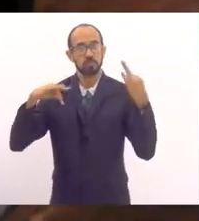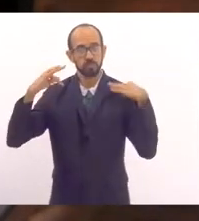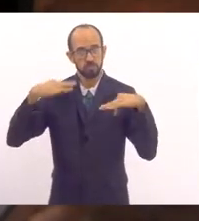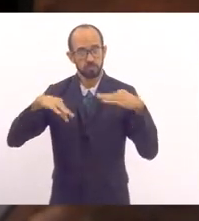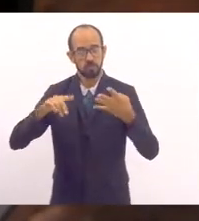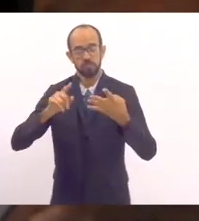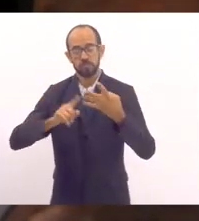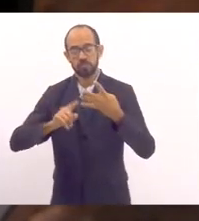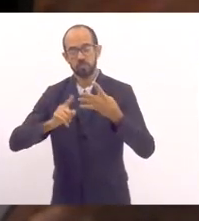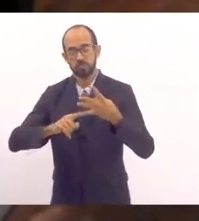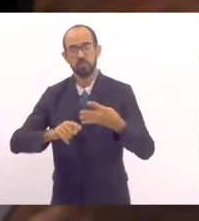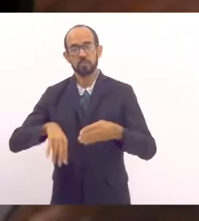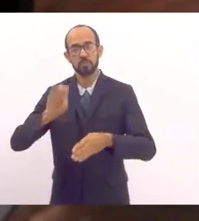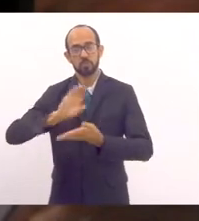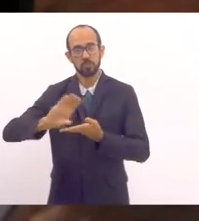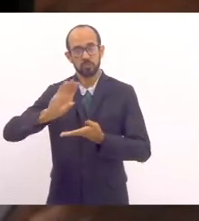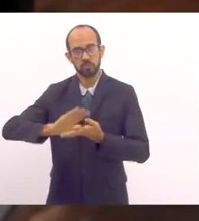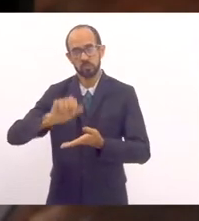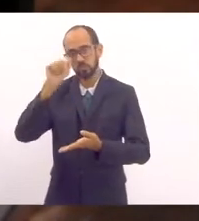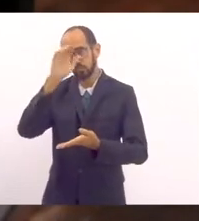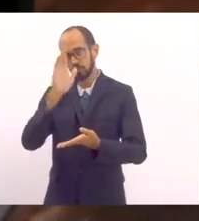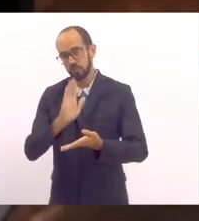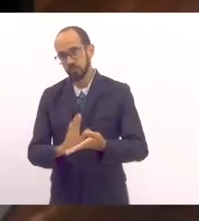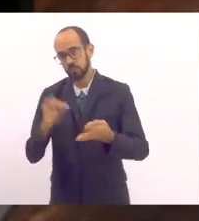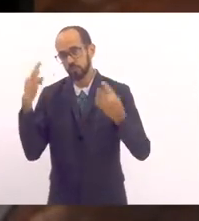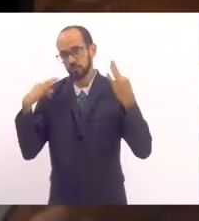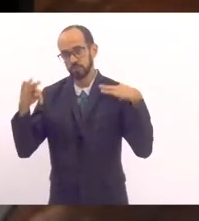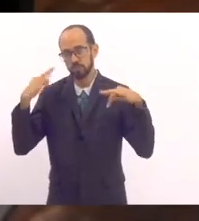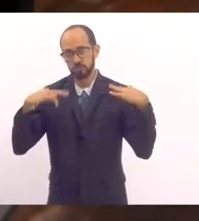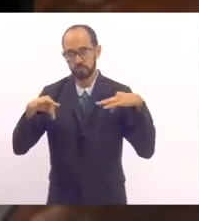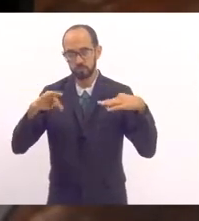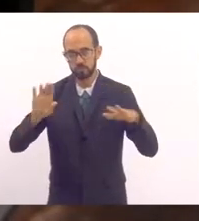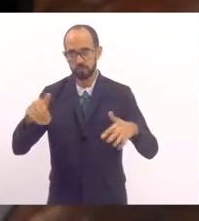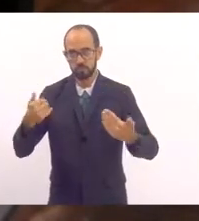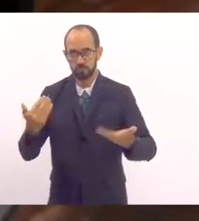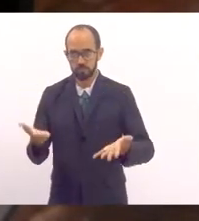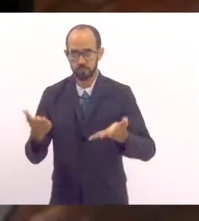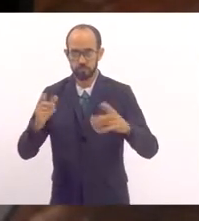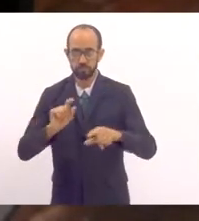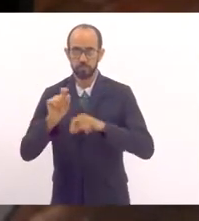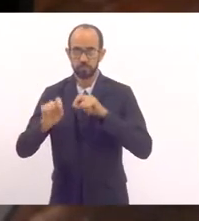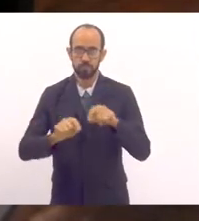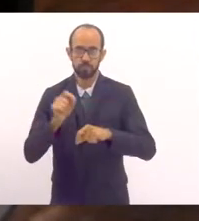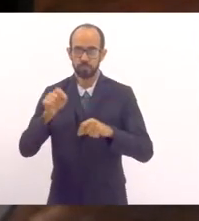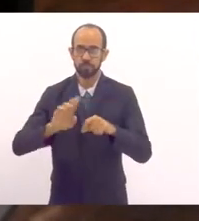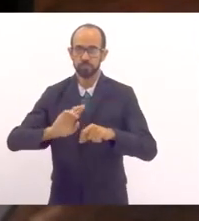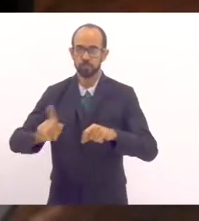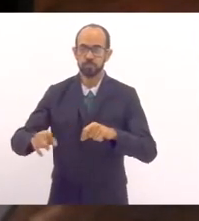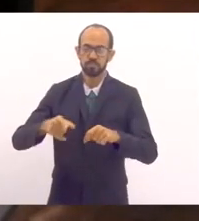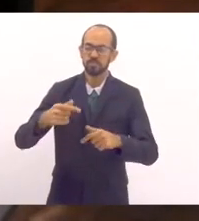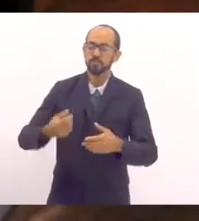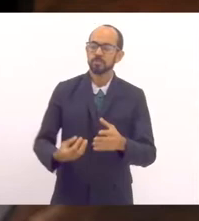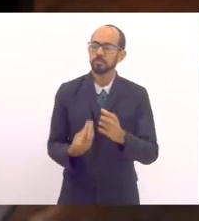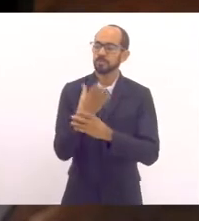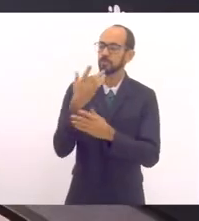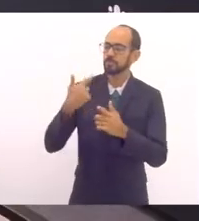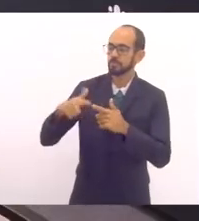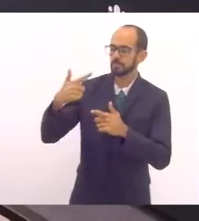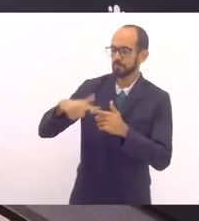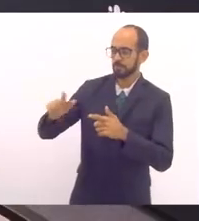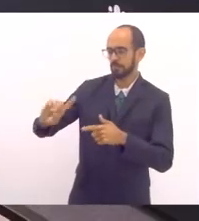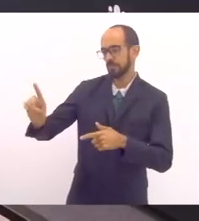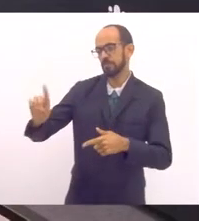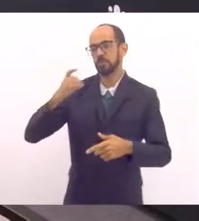Nacional. O que a gente está falando, deputada, não é querendo trazer um problema, muito pelo contrário, a gente só